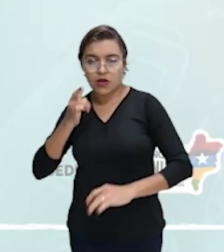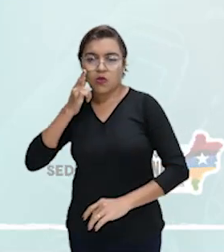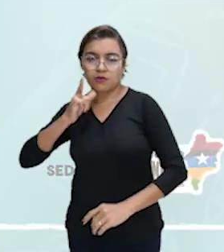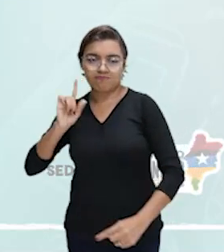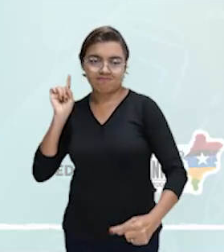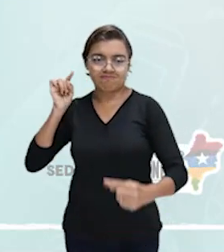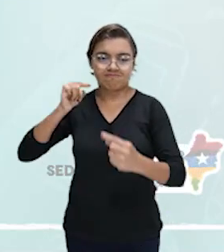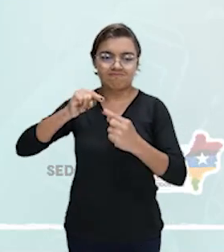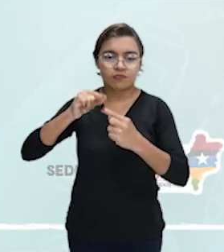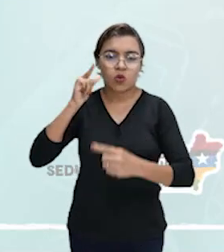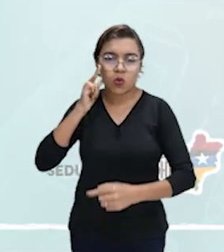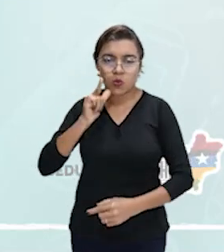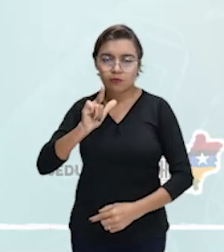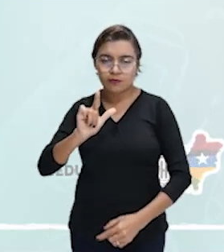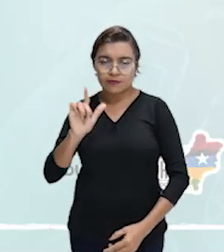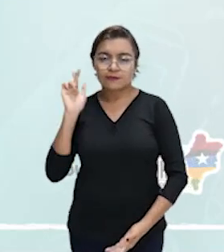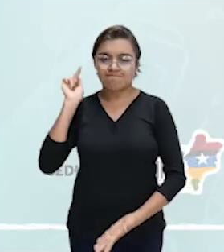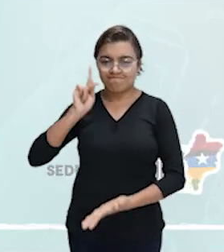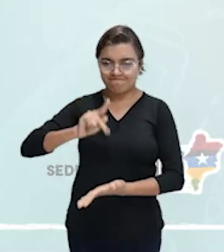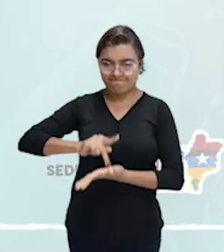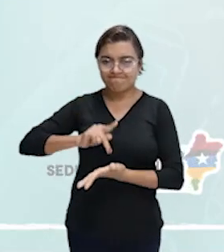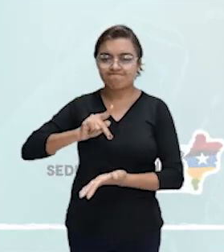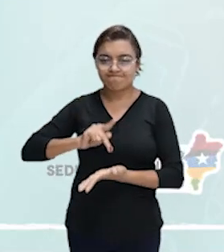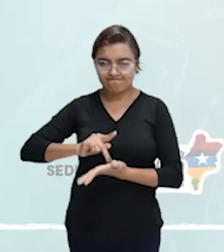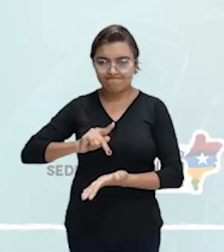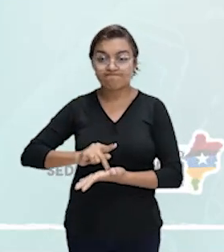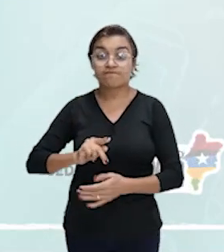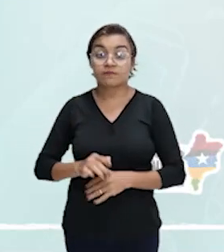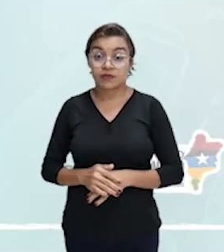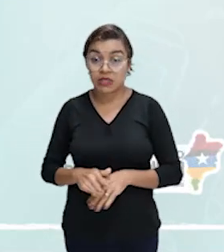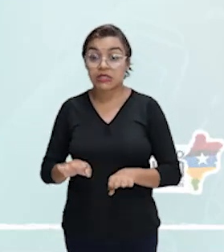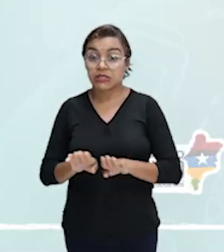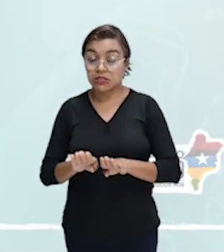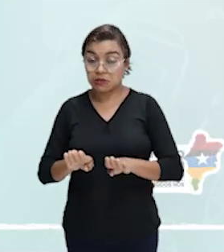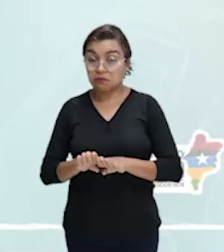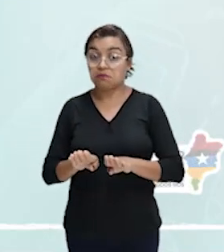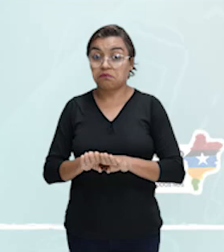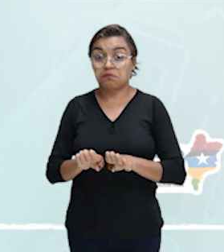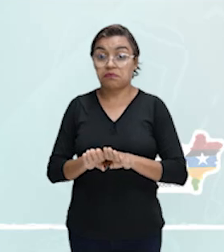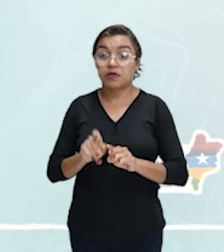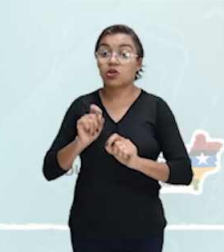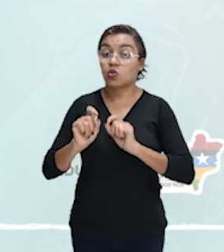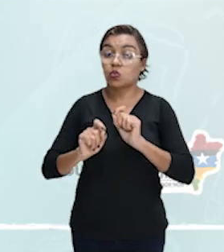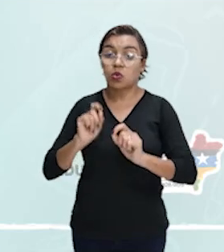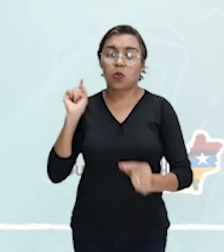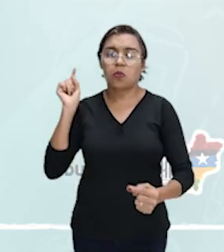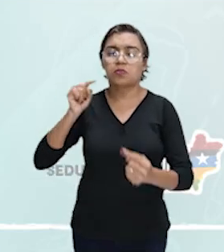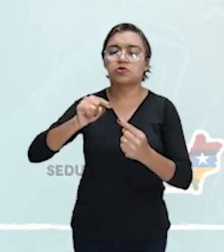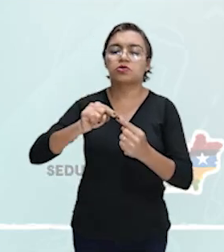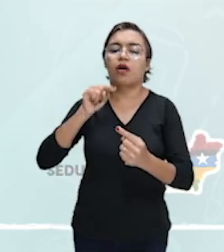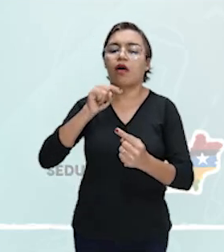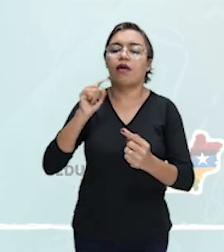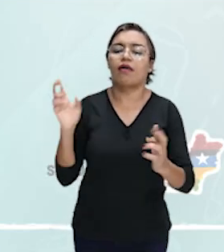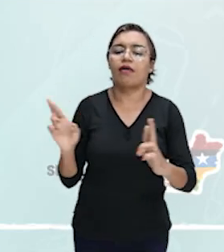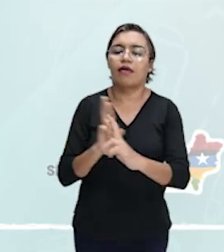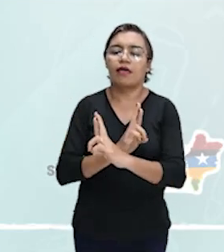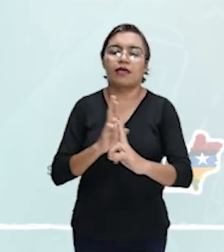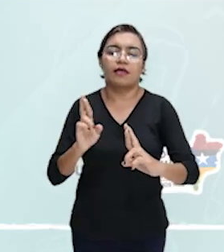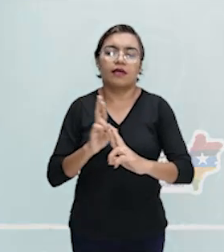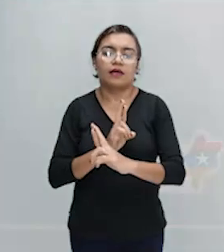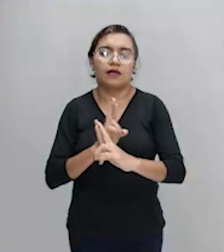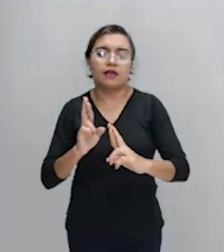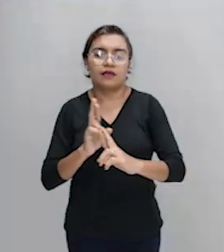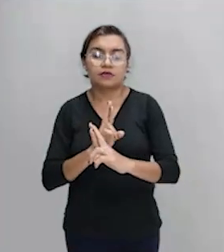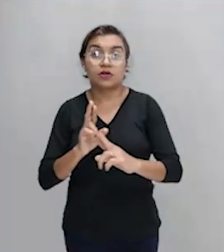um objetivo concretamente definido. E, geralmente, esse objetivo está relacionado com o aumento